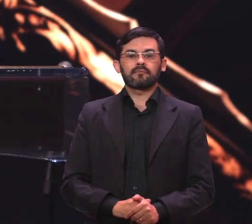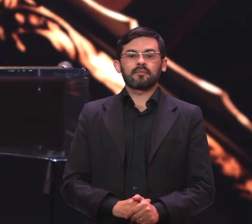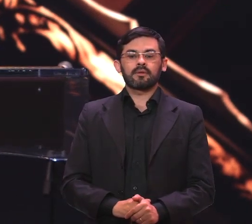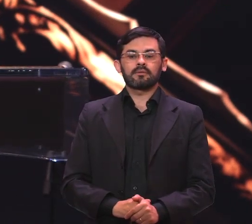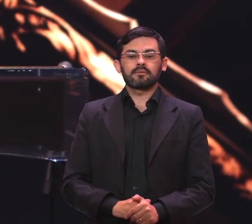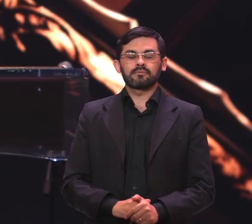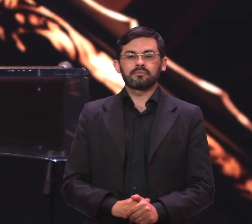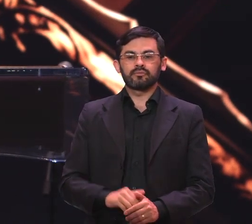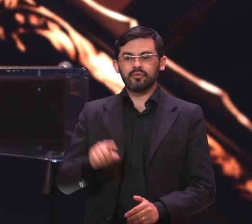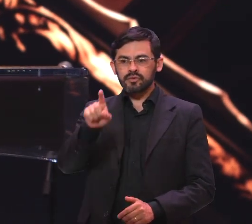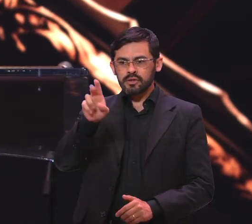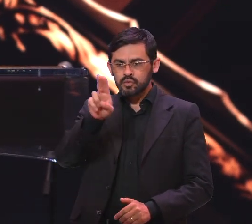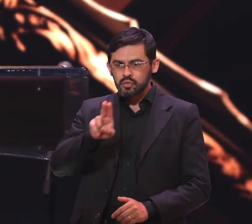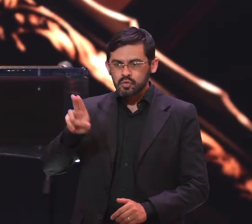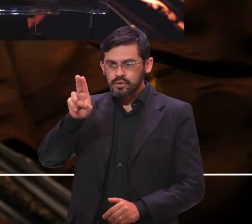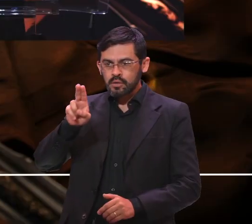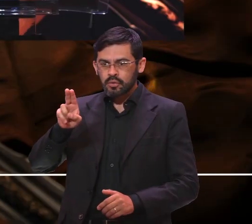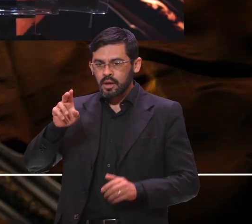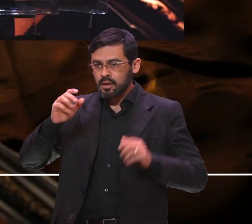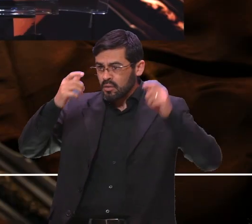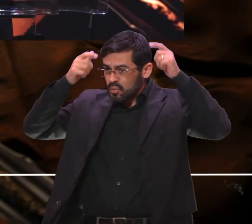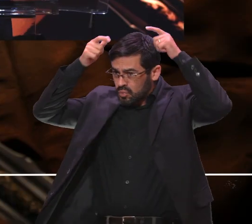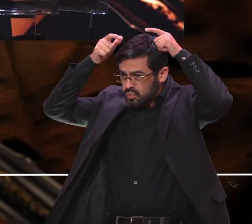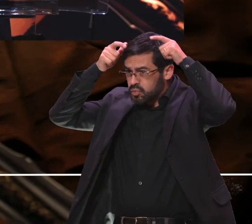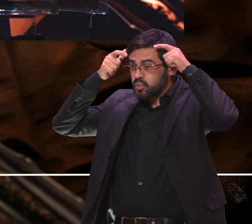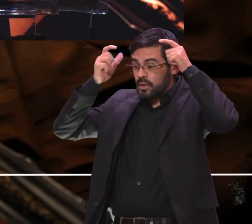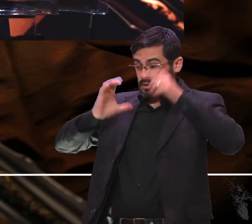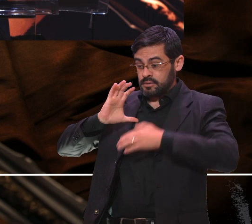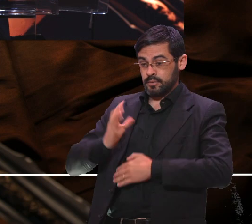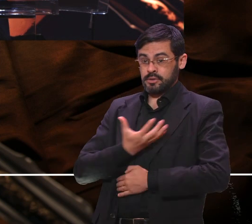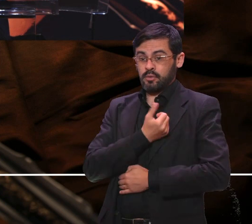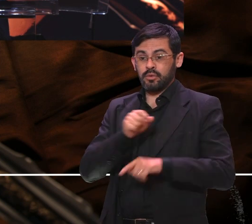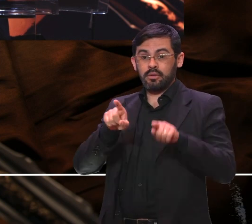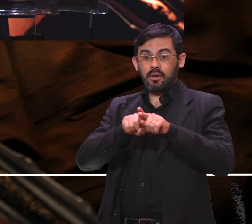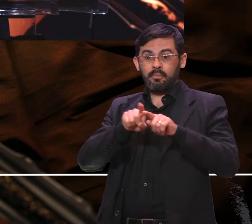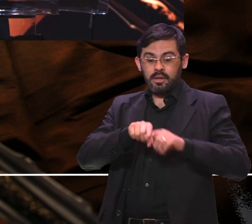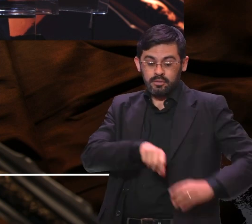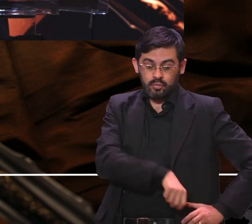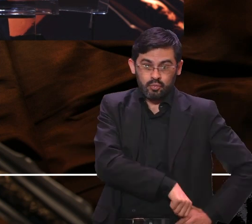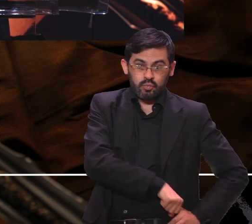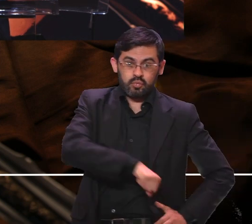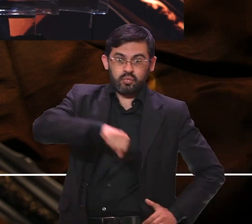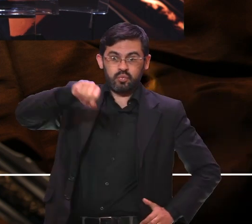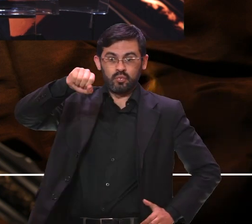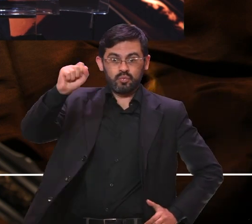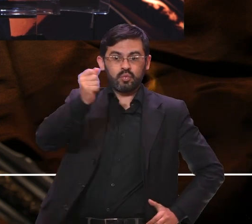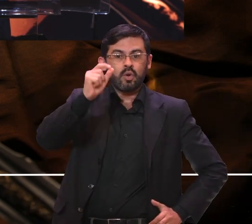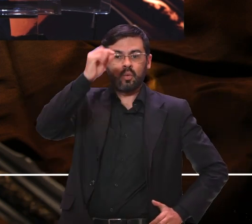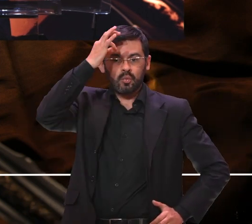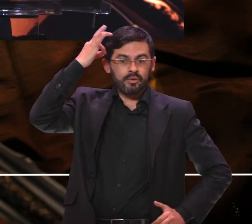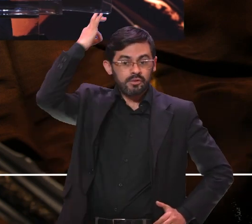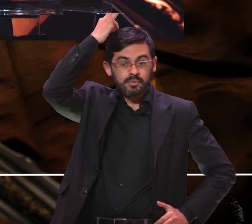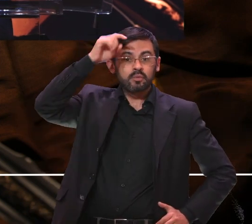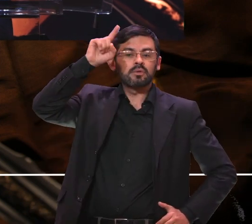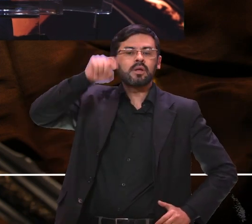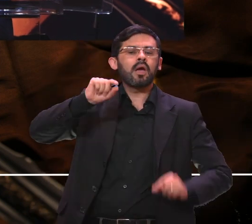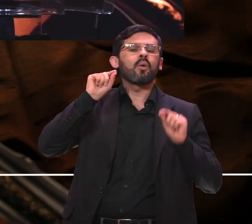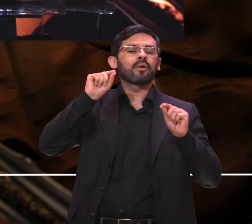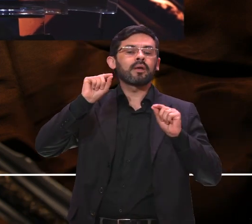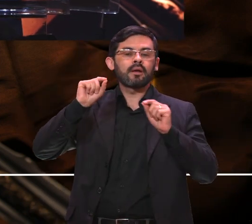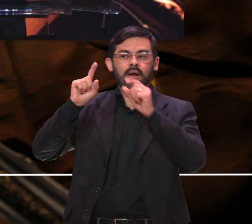Usem o capacete da salvação e a espada do Espírito, que é